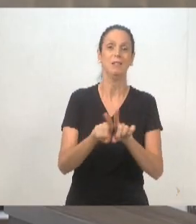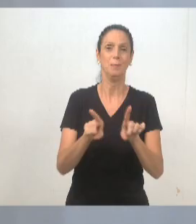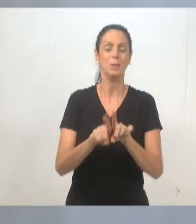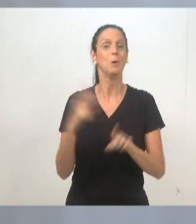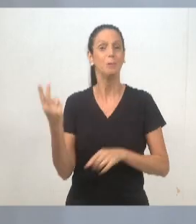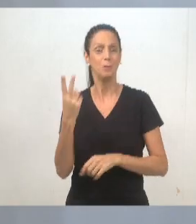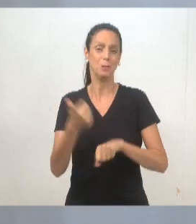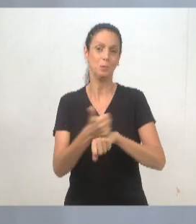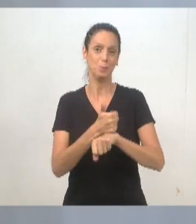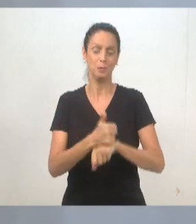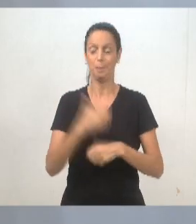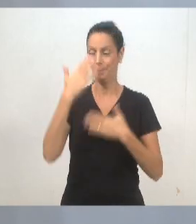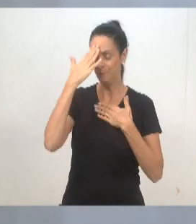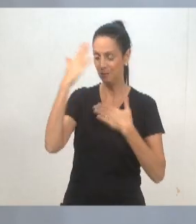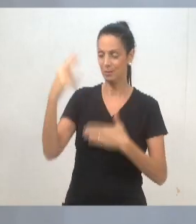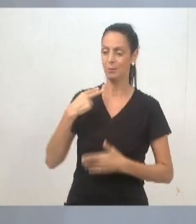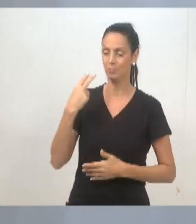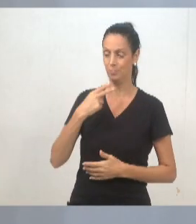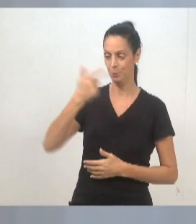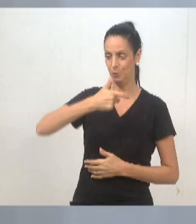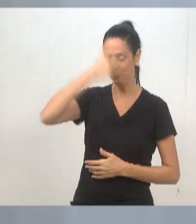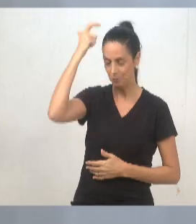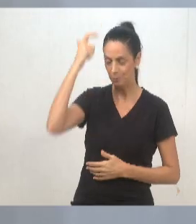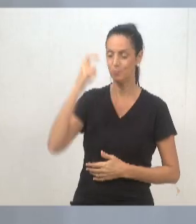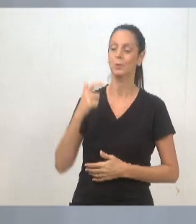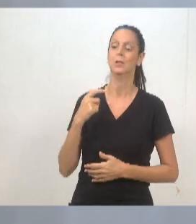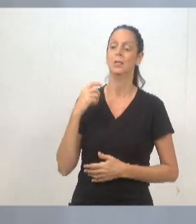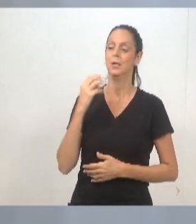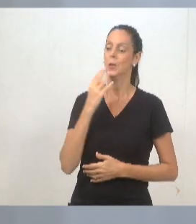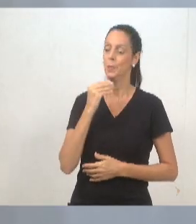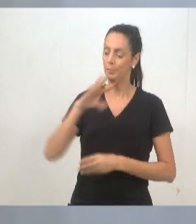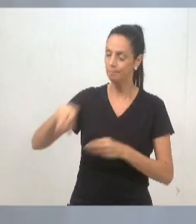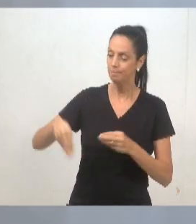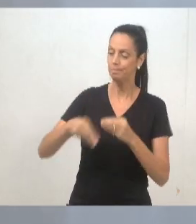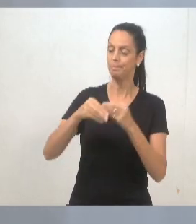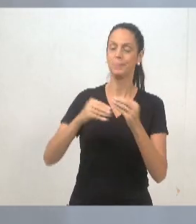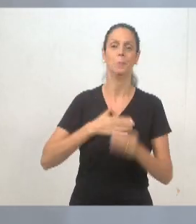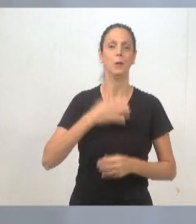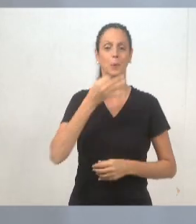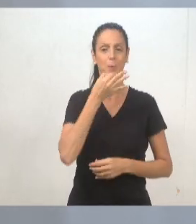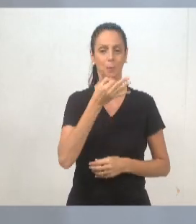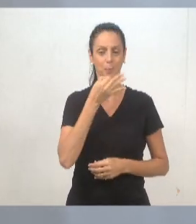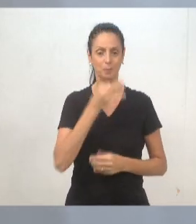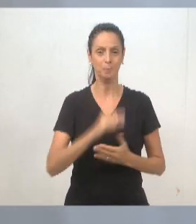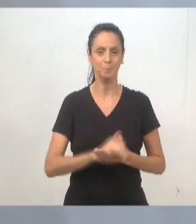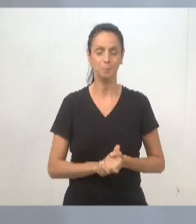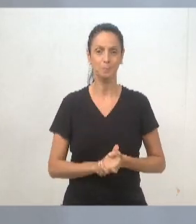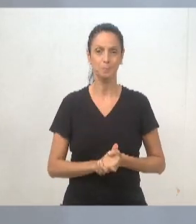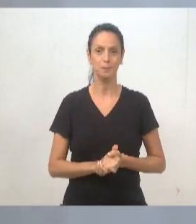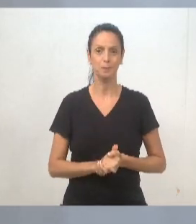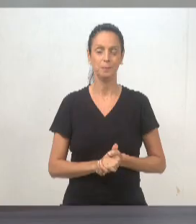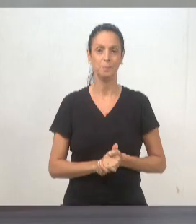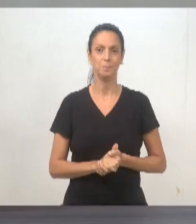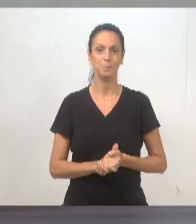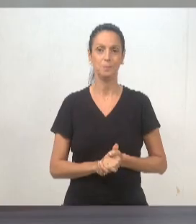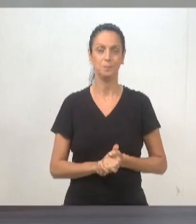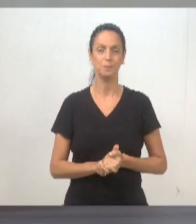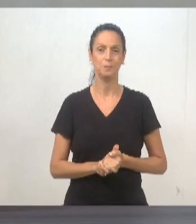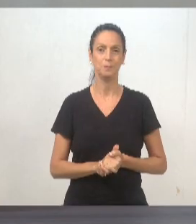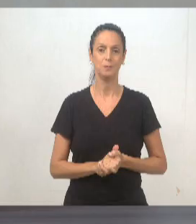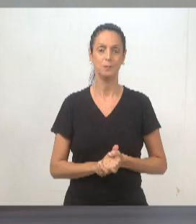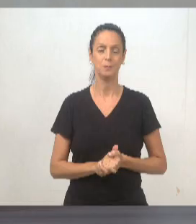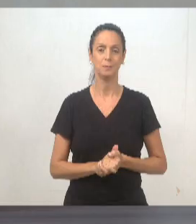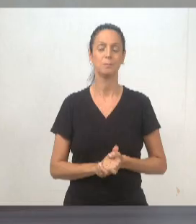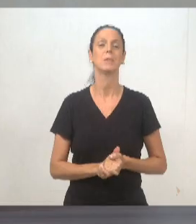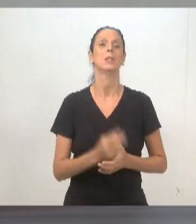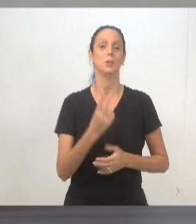Obrigado, vereador Adriano, vereador Bruno. Somos suas falas e o meu pronunciamento. Presidente, mais 2 minutos para poder concluir. Concedo mais 2